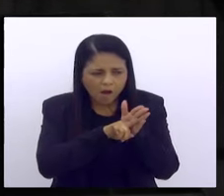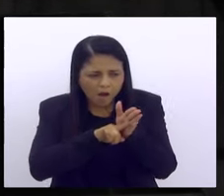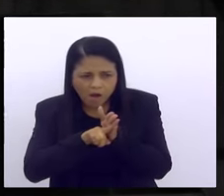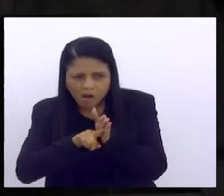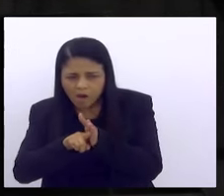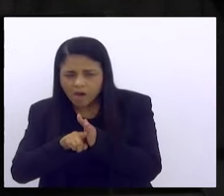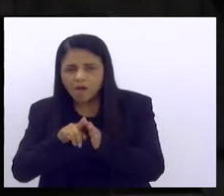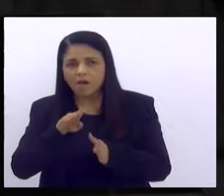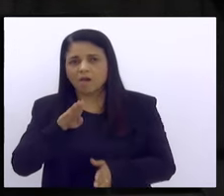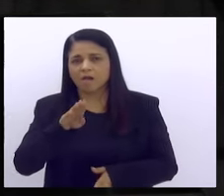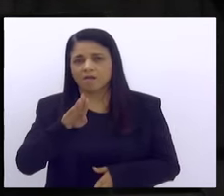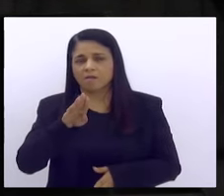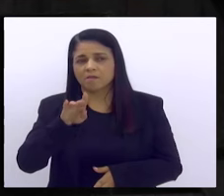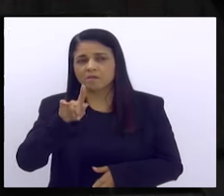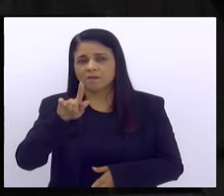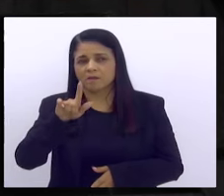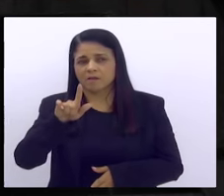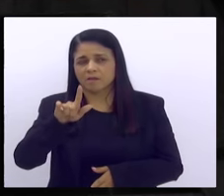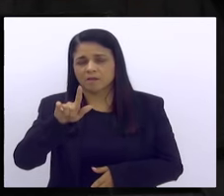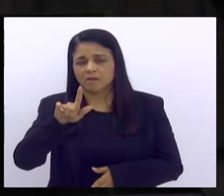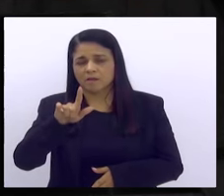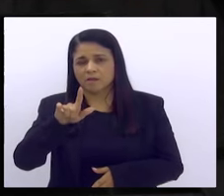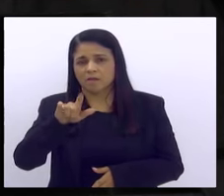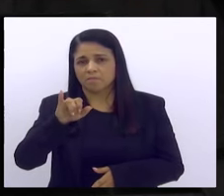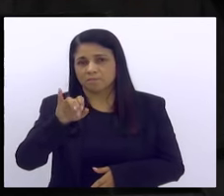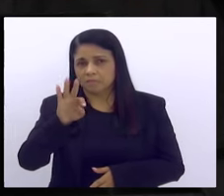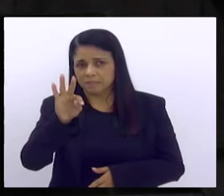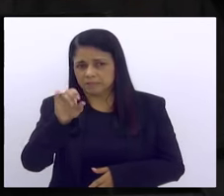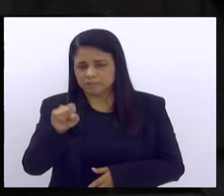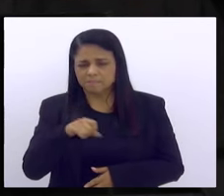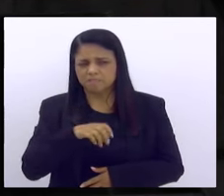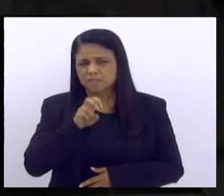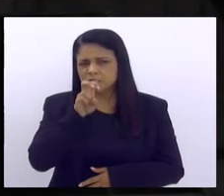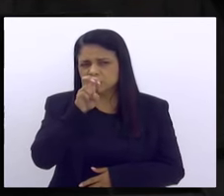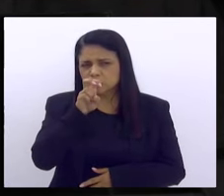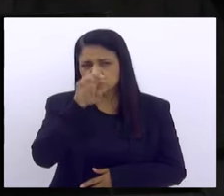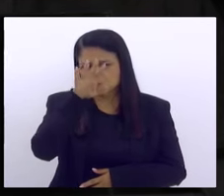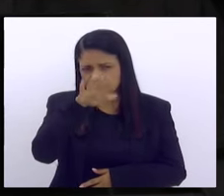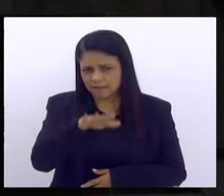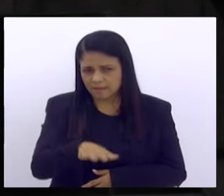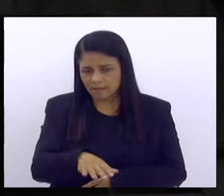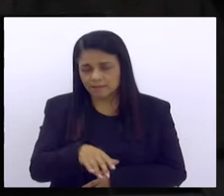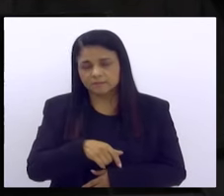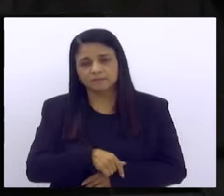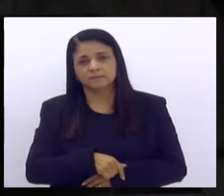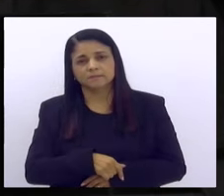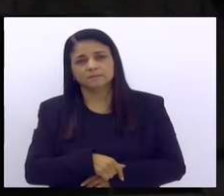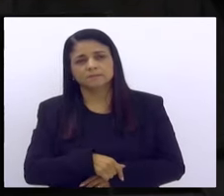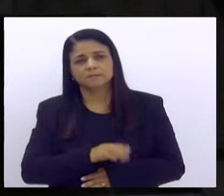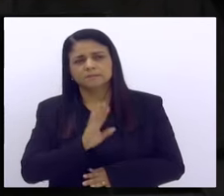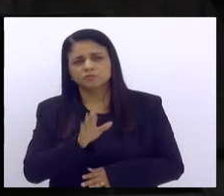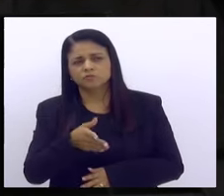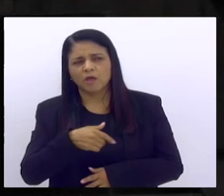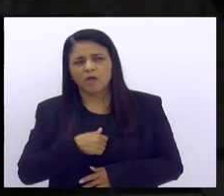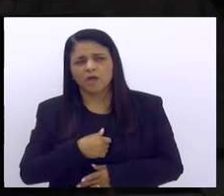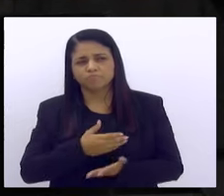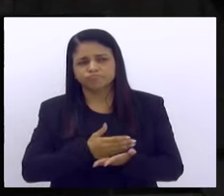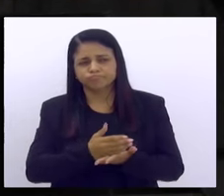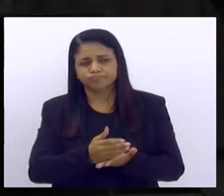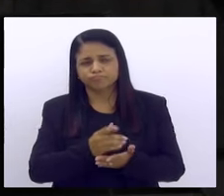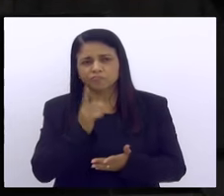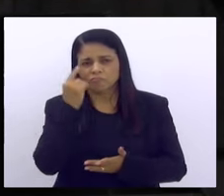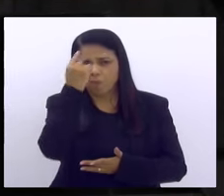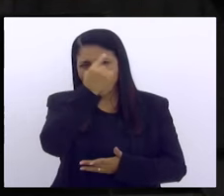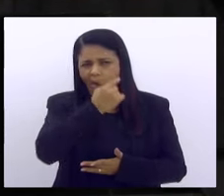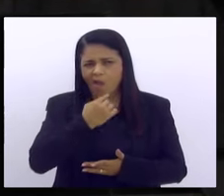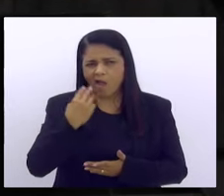diga-se de passagem que já era quase 5 horas da tarde, essa blitz já acontecia há muitas